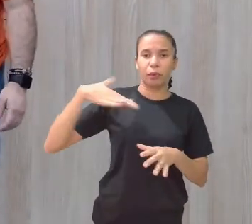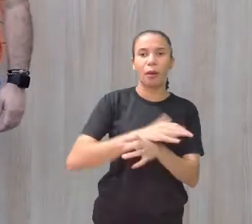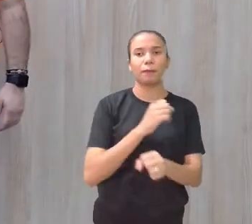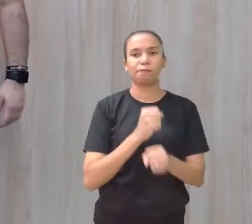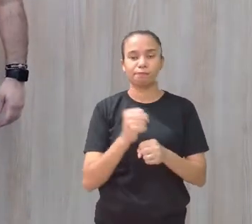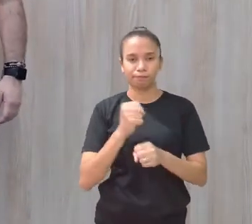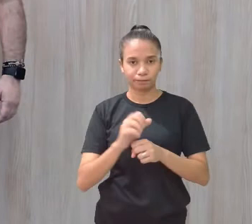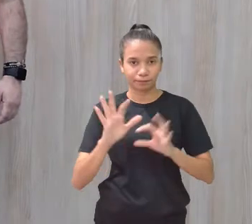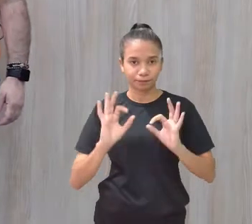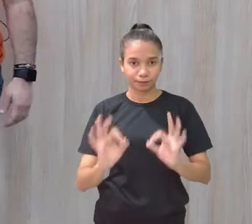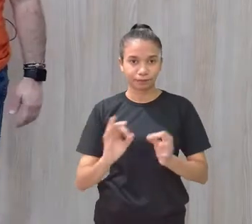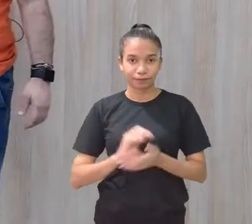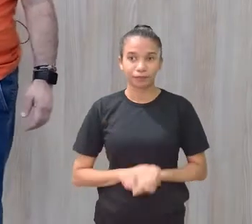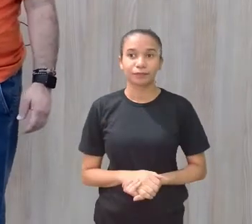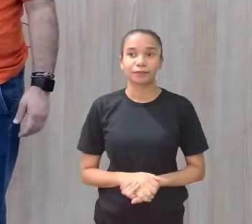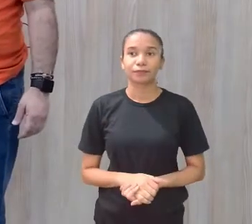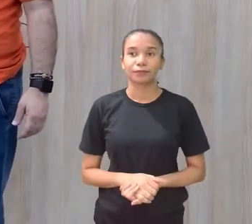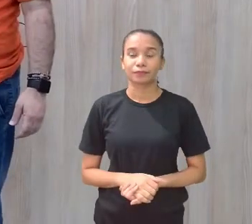né.